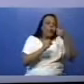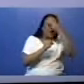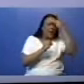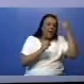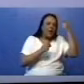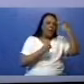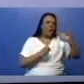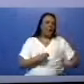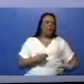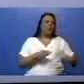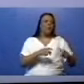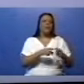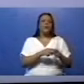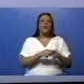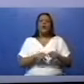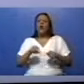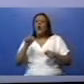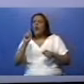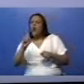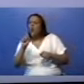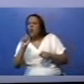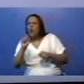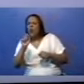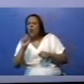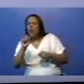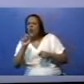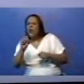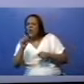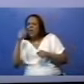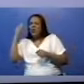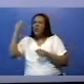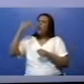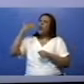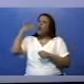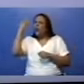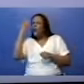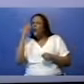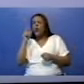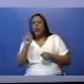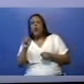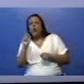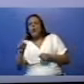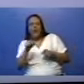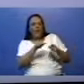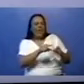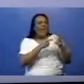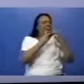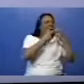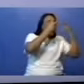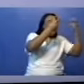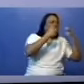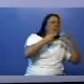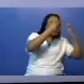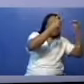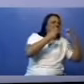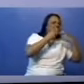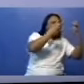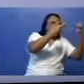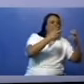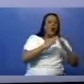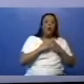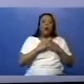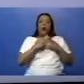O que? Aquela gritaria deixava-me tonta. O que deixava-me tonta? Aquela gritaria. A minha